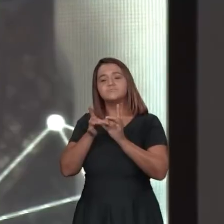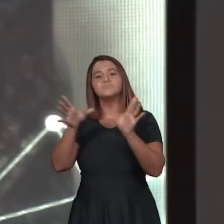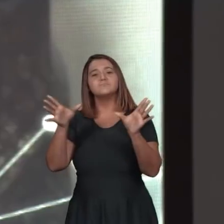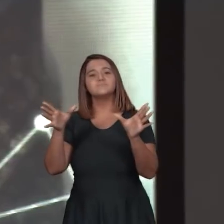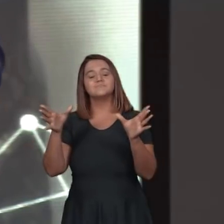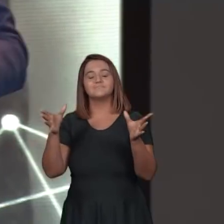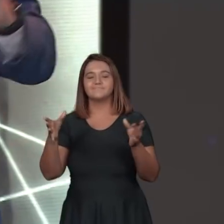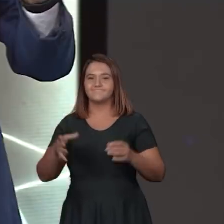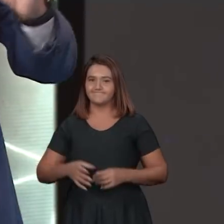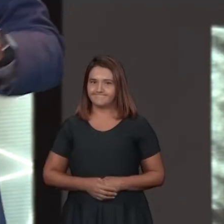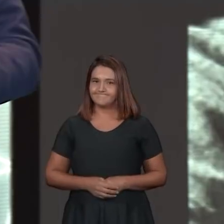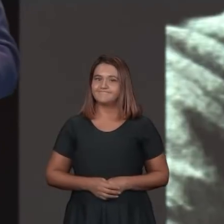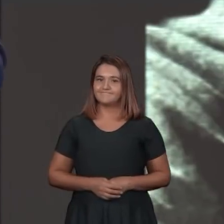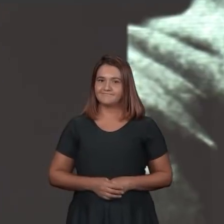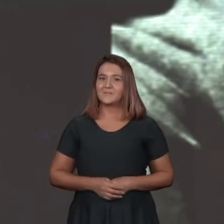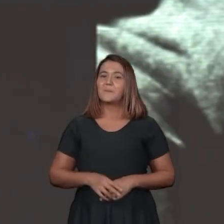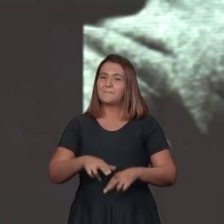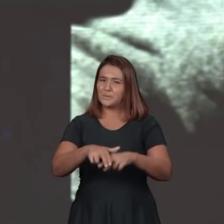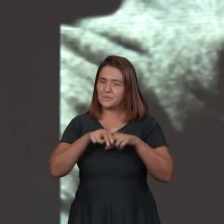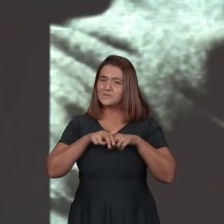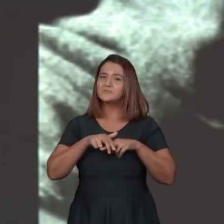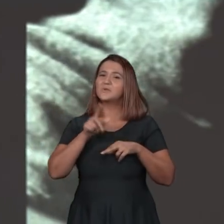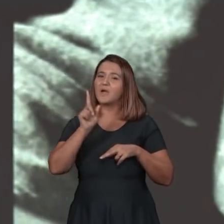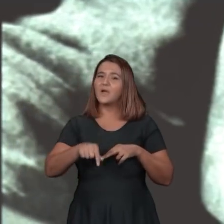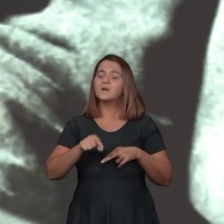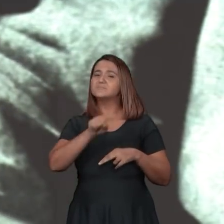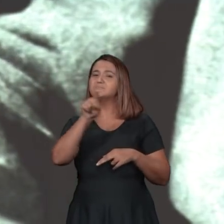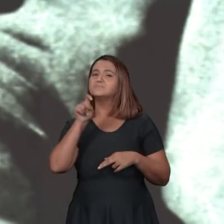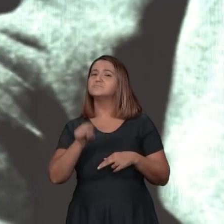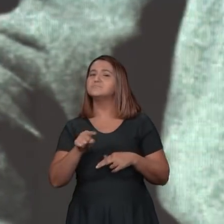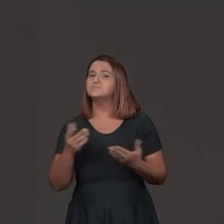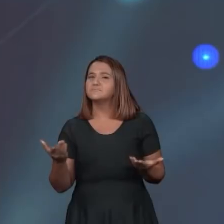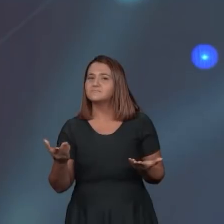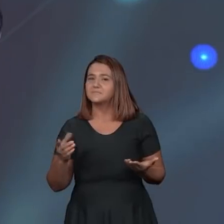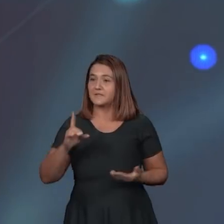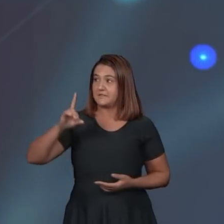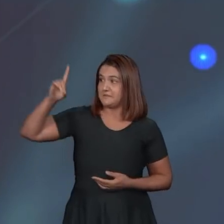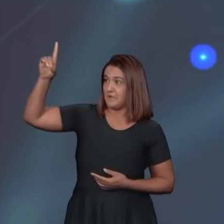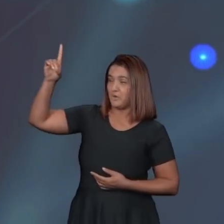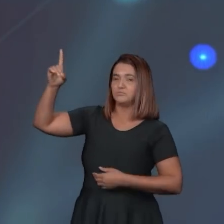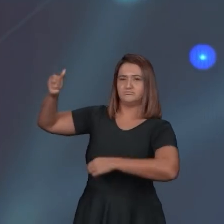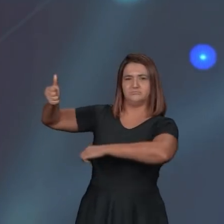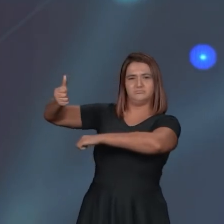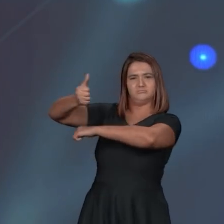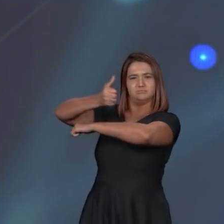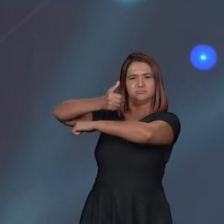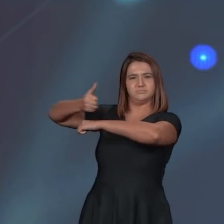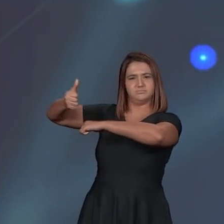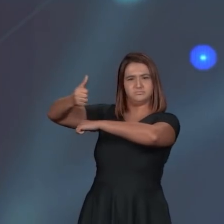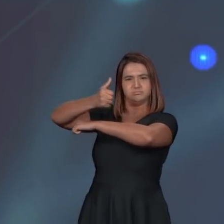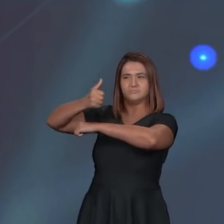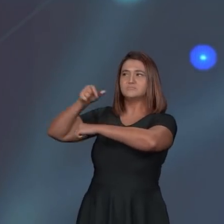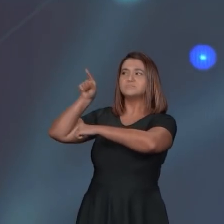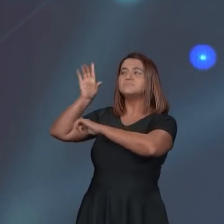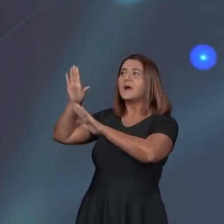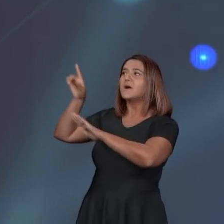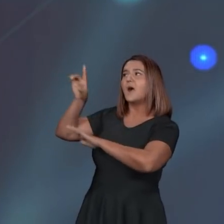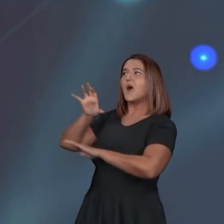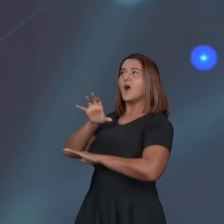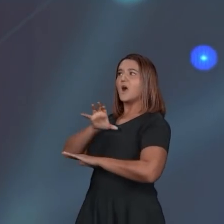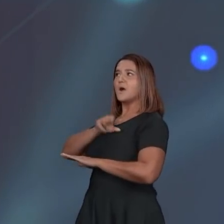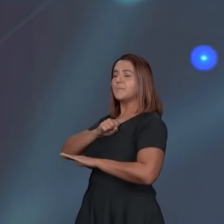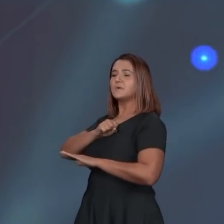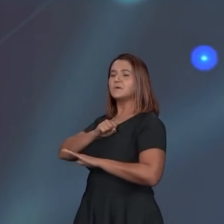Alguns chamam isso de o trilema de Epicuro. Ele seria mais ou menos assim: Deus é todo-poderoso e Deus ama, mas o